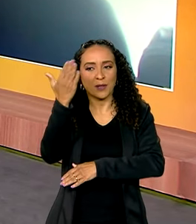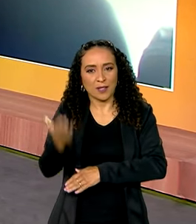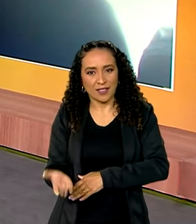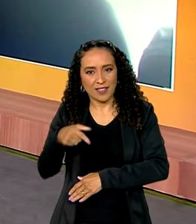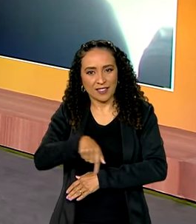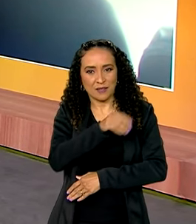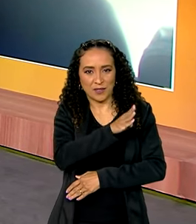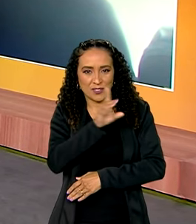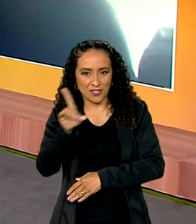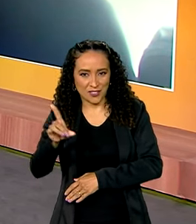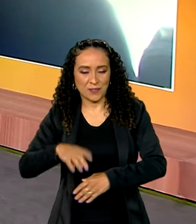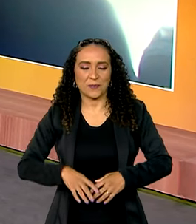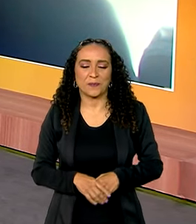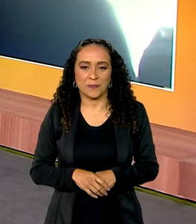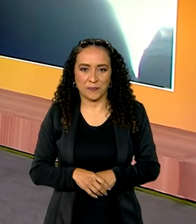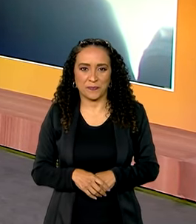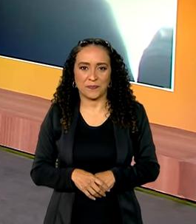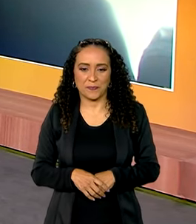aqui no Brasil em Dia.